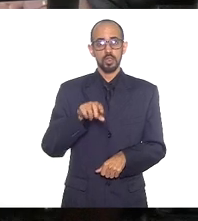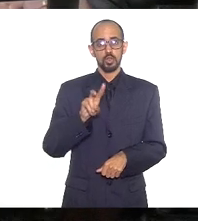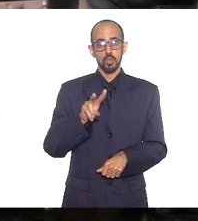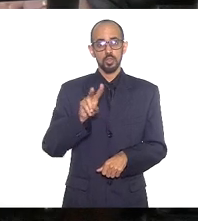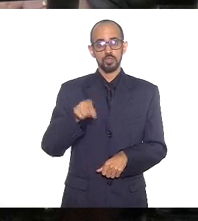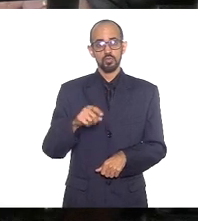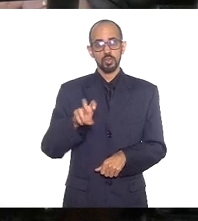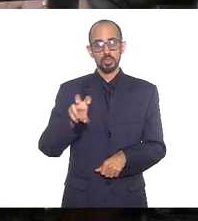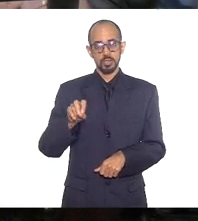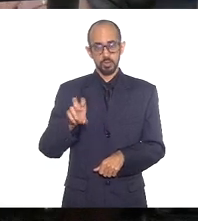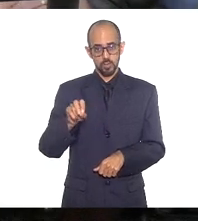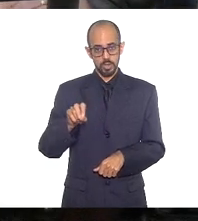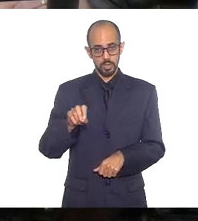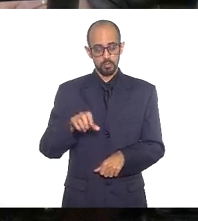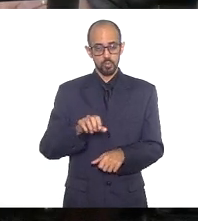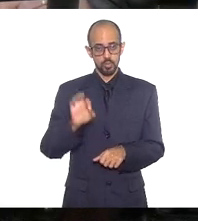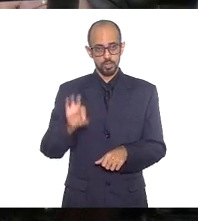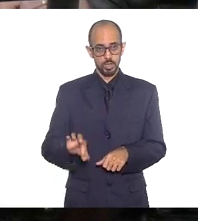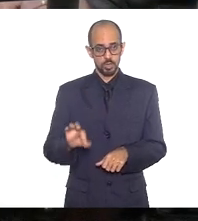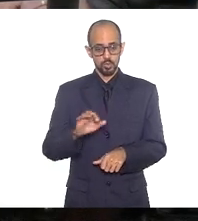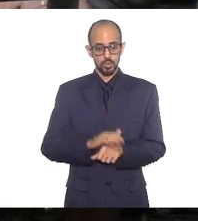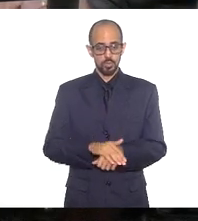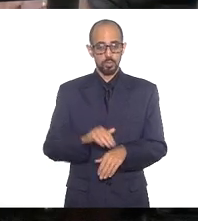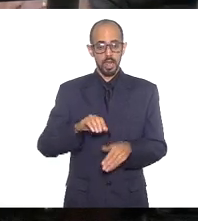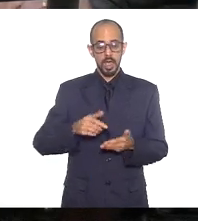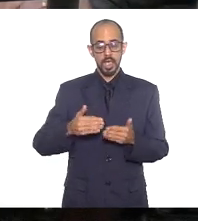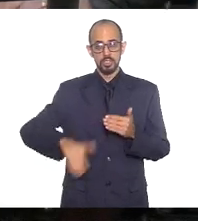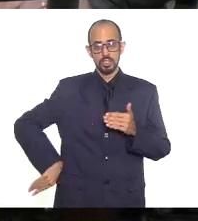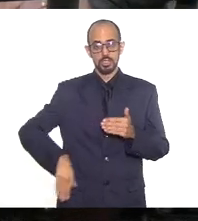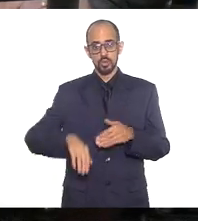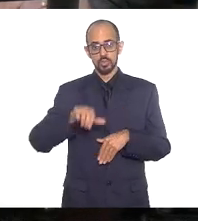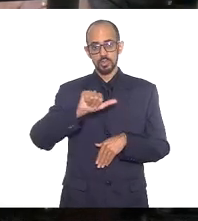2,50%, pela rejeição a 178 emendas,